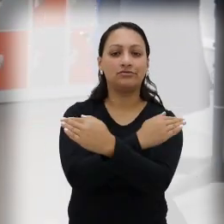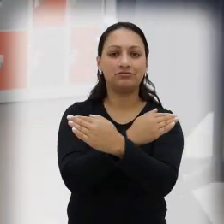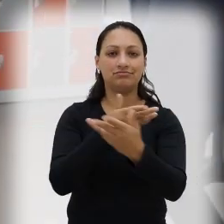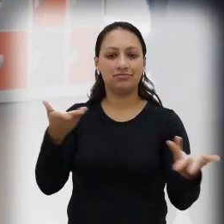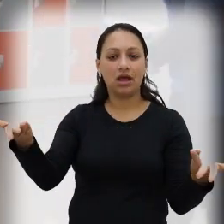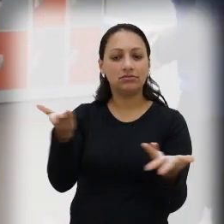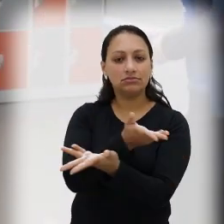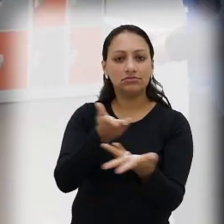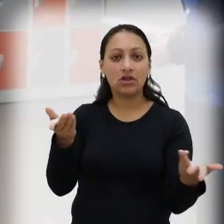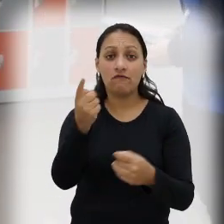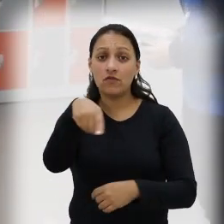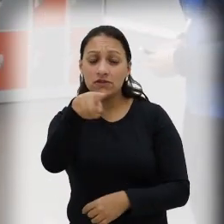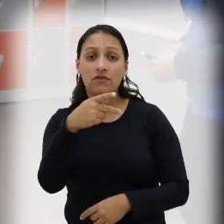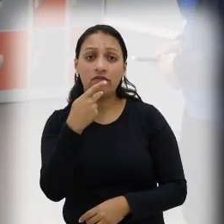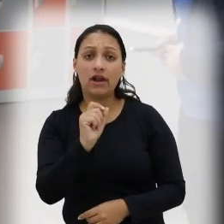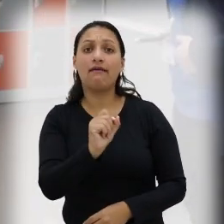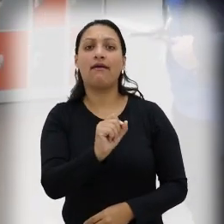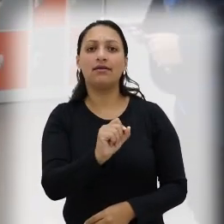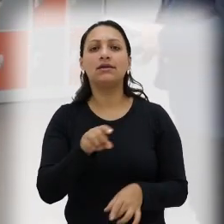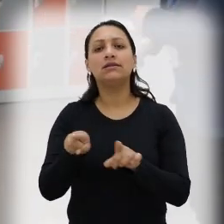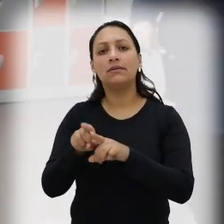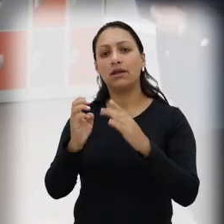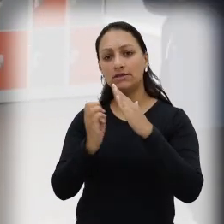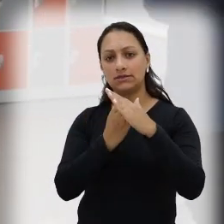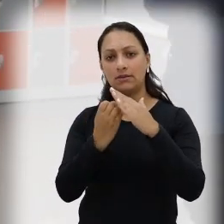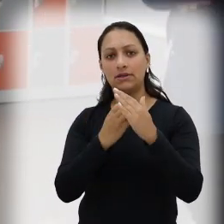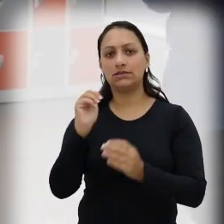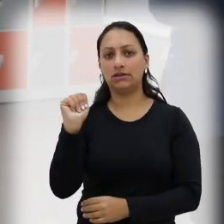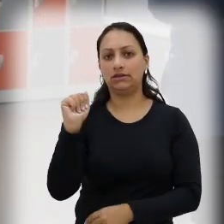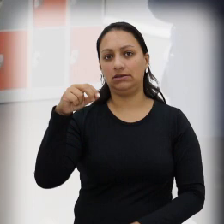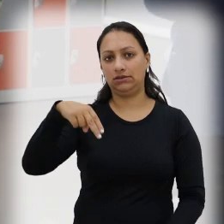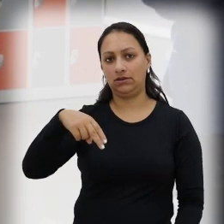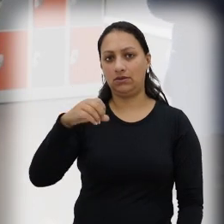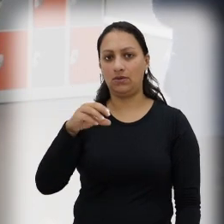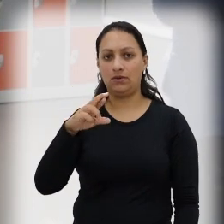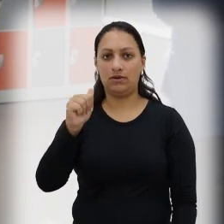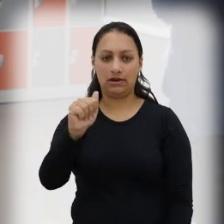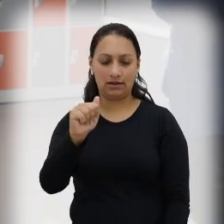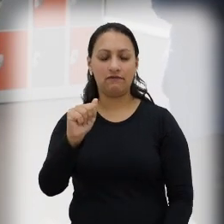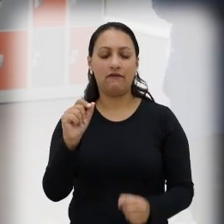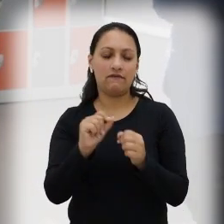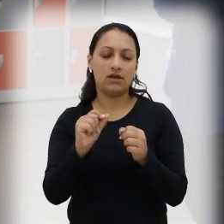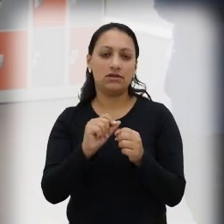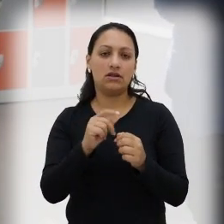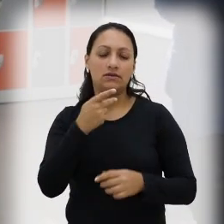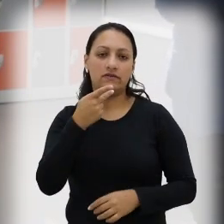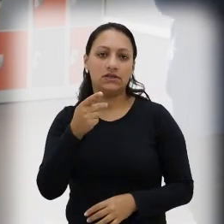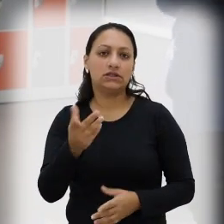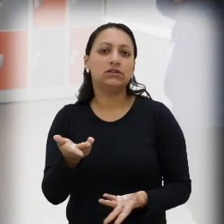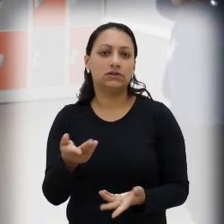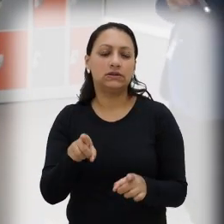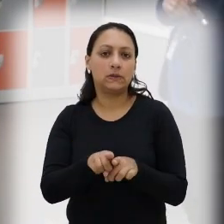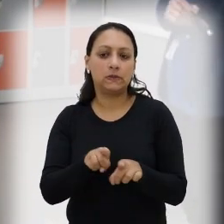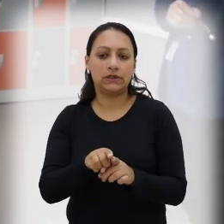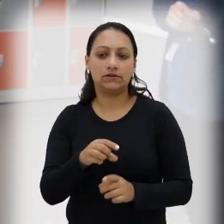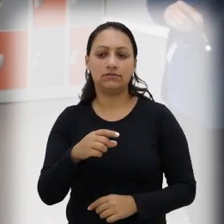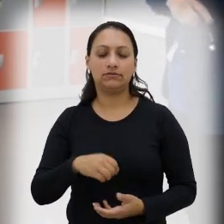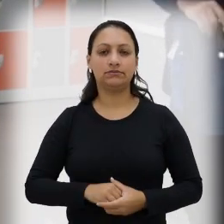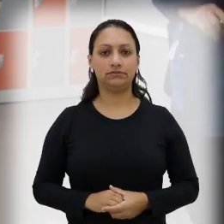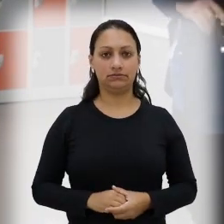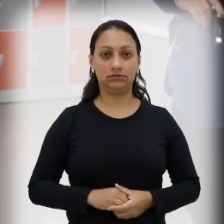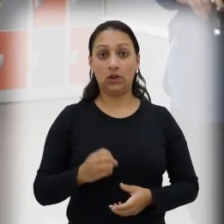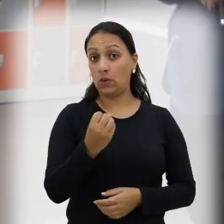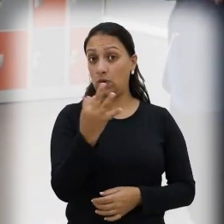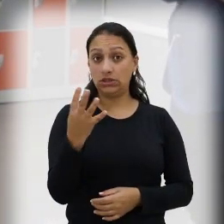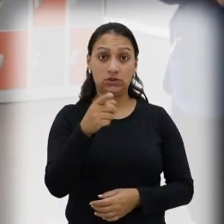realidade. Vocês vão dizer quem e as âncoras vão dizer quem. E a gente vai fazer esses matches entre vocês. No caso, a gente vai ter 3 oportunidades de... Não,